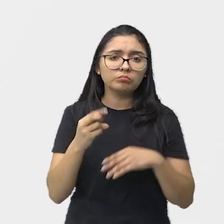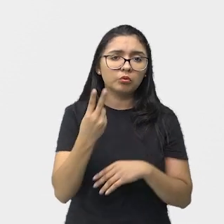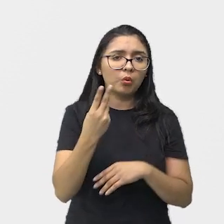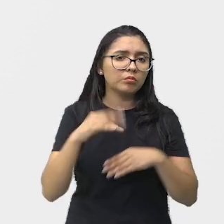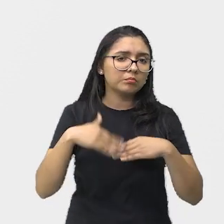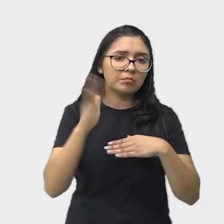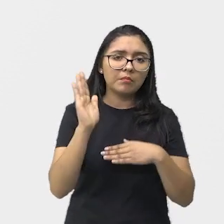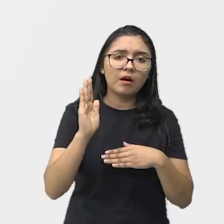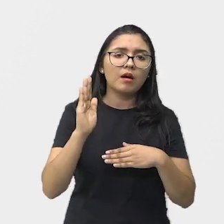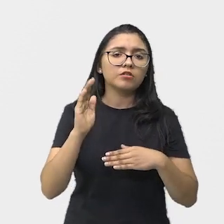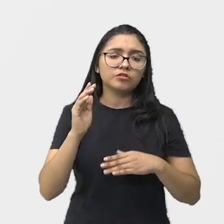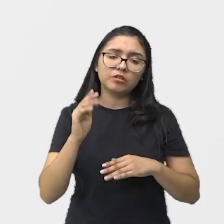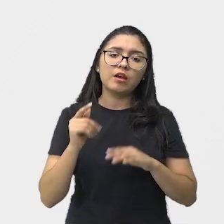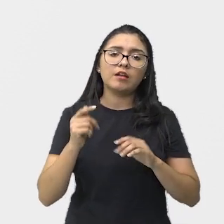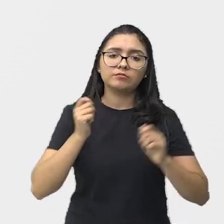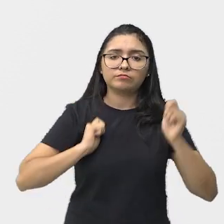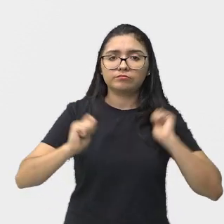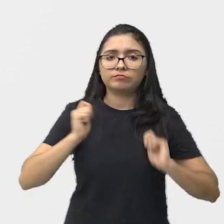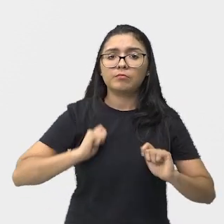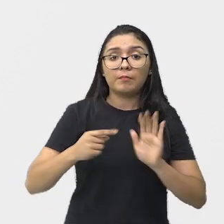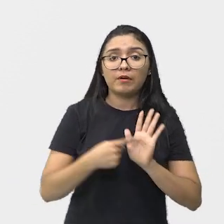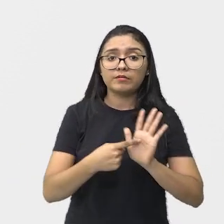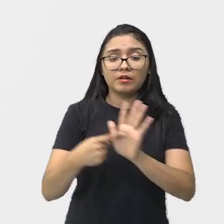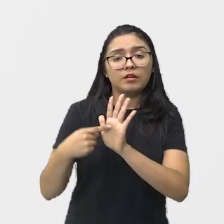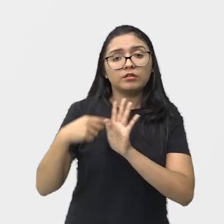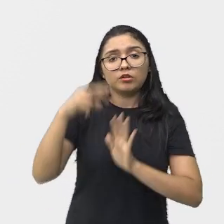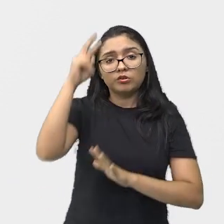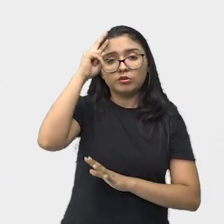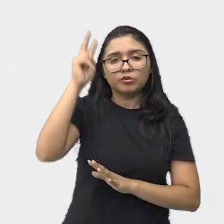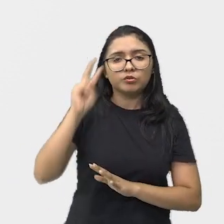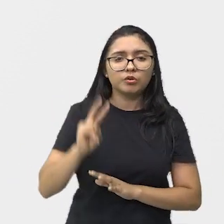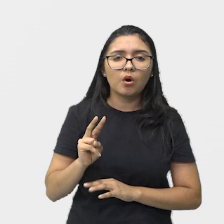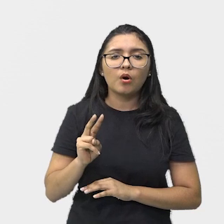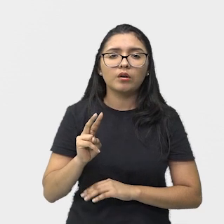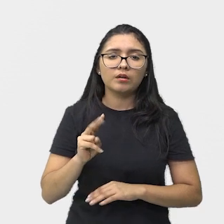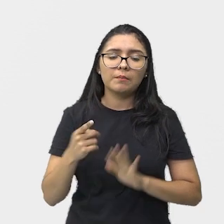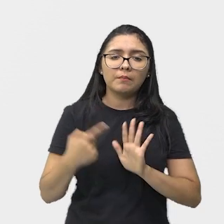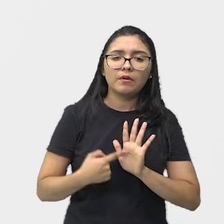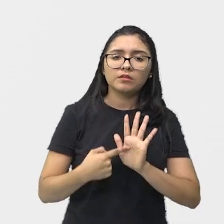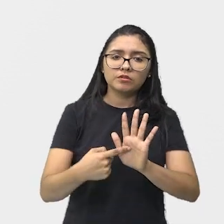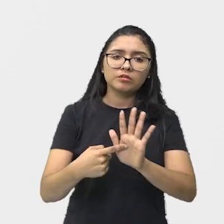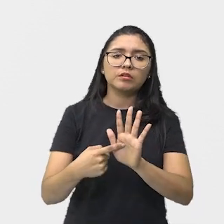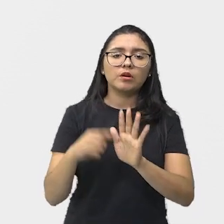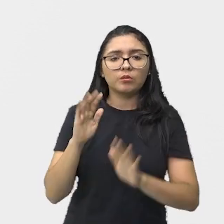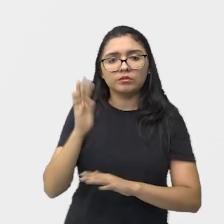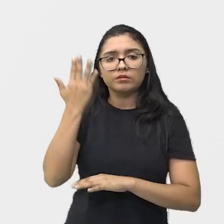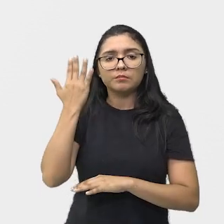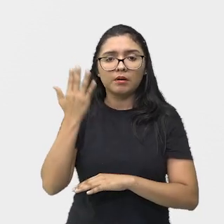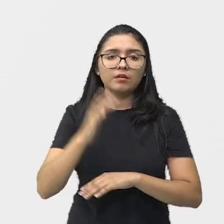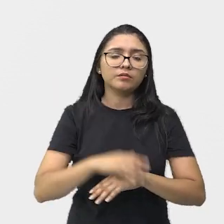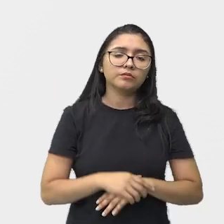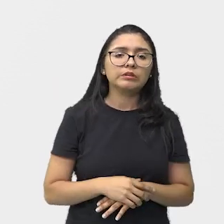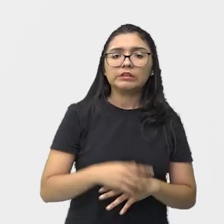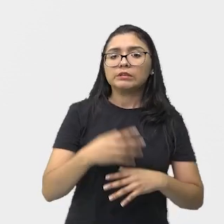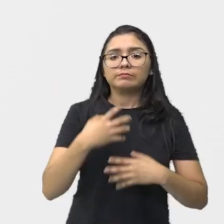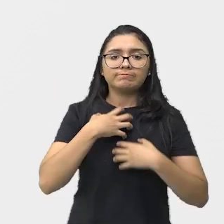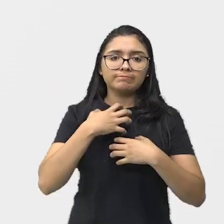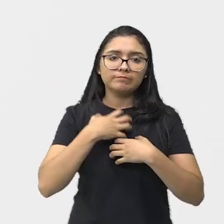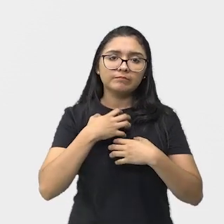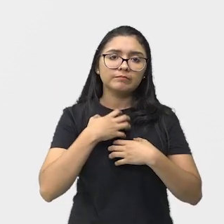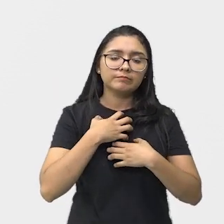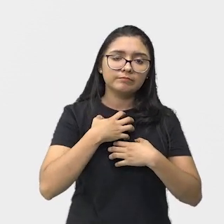ou conjunto de atividades com o objetivo de apresentar situações e fazer aflorar sentimentos